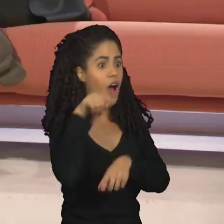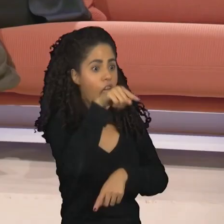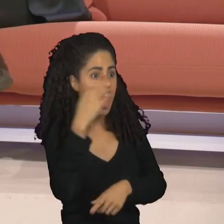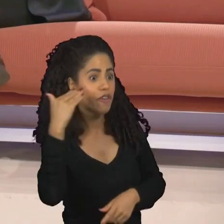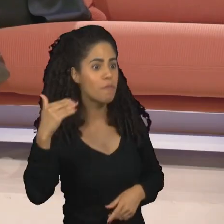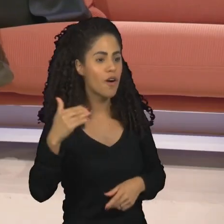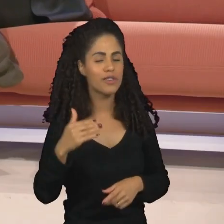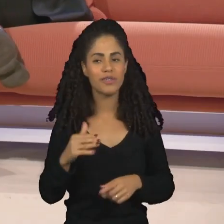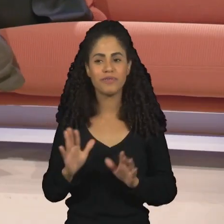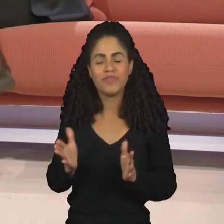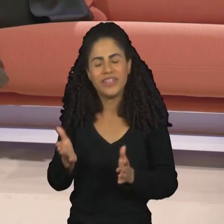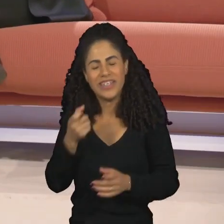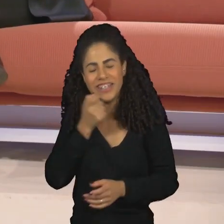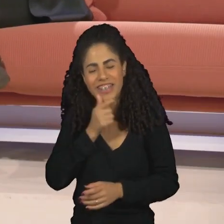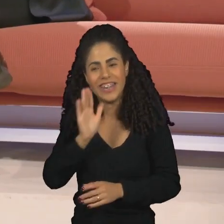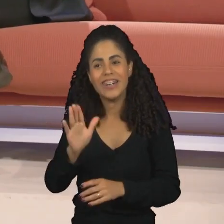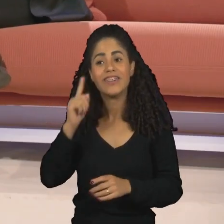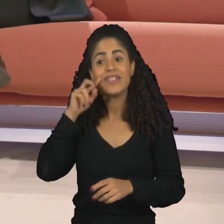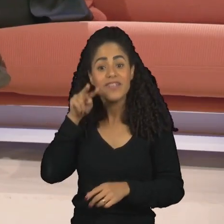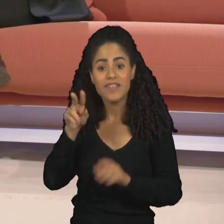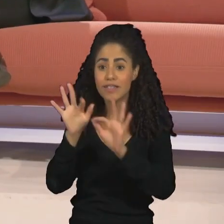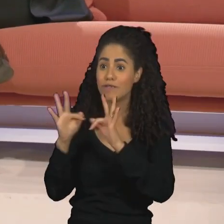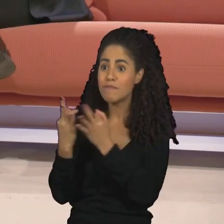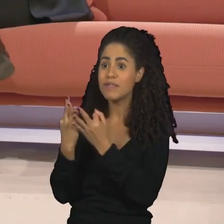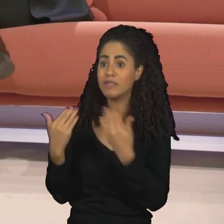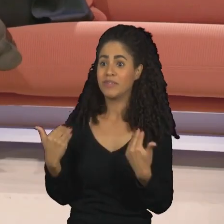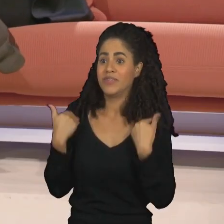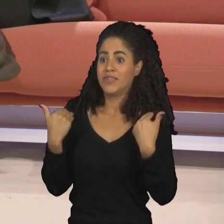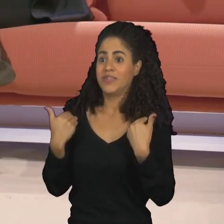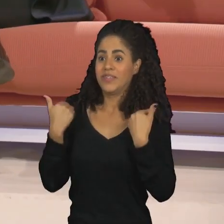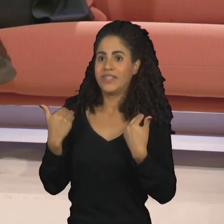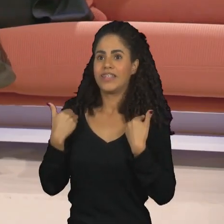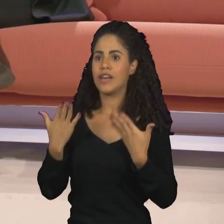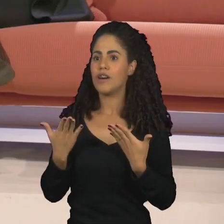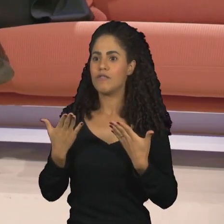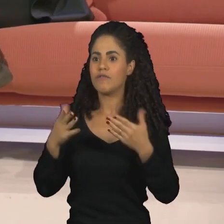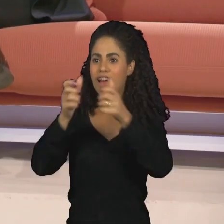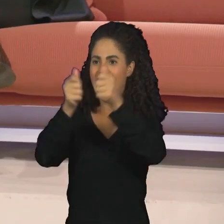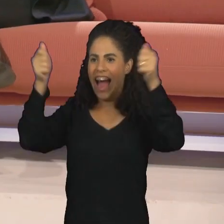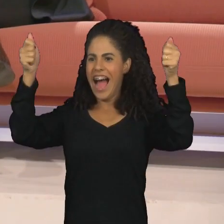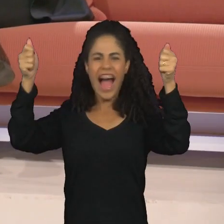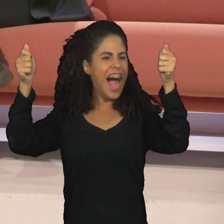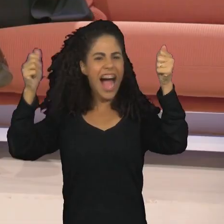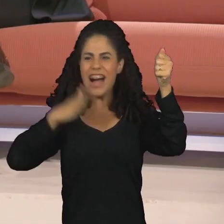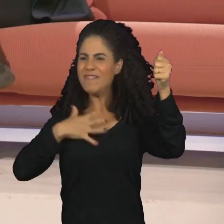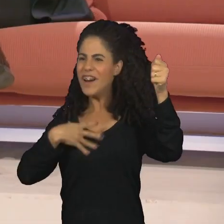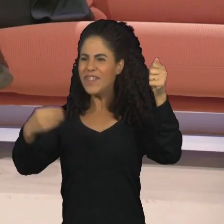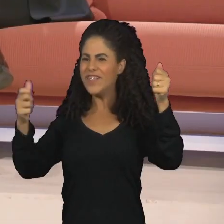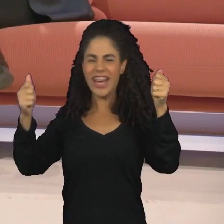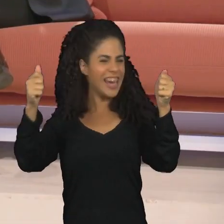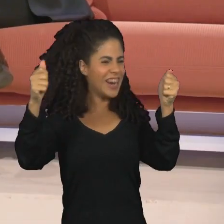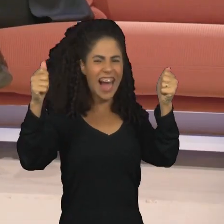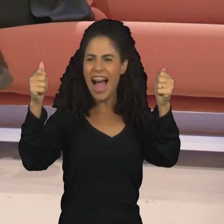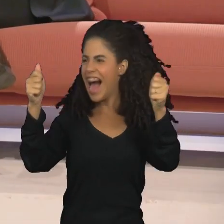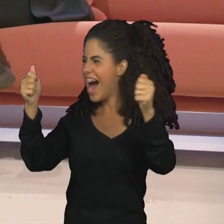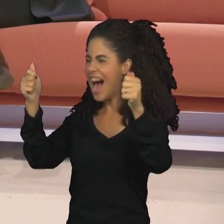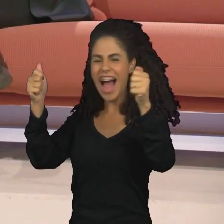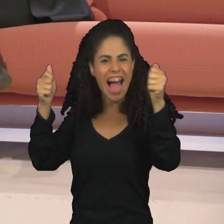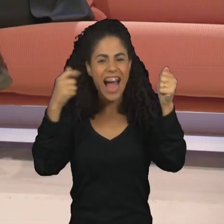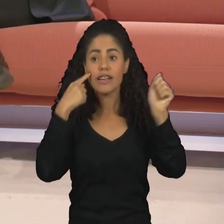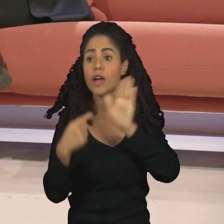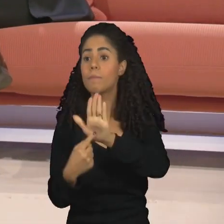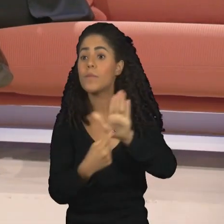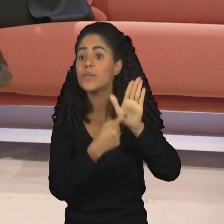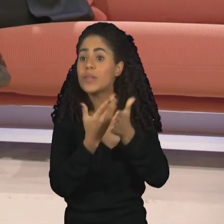eu vou convidar você, porque é muito bonito você ver as famílias, aí levantam faixa, uma coisa assim impressionante, como que é uma vitória de todo mundo,